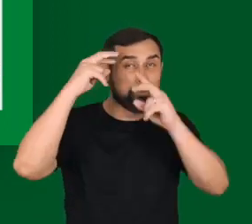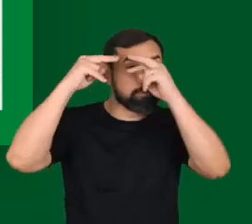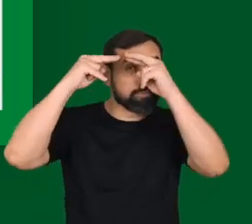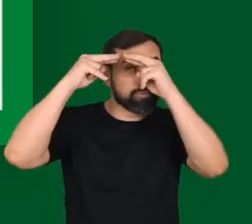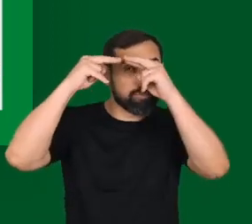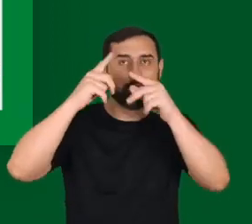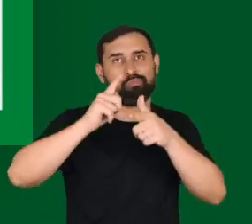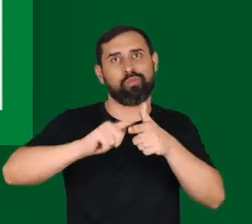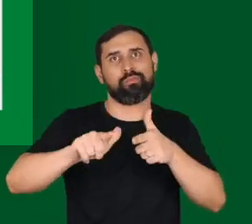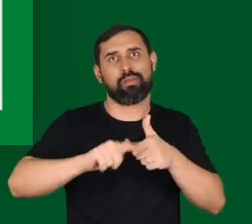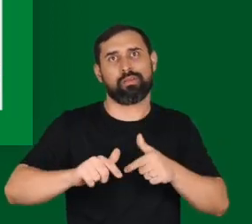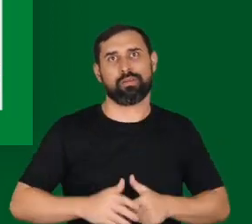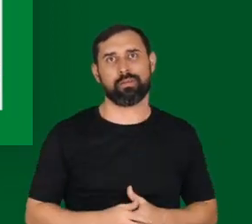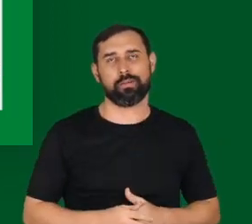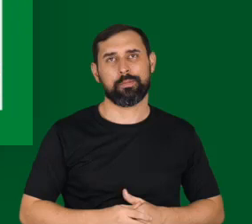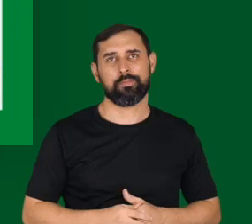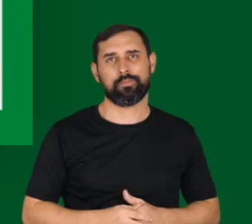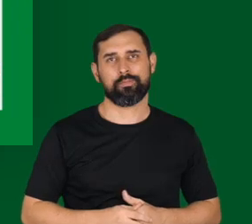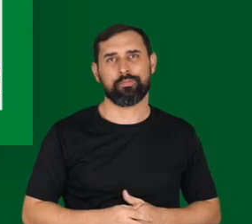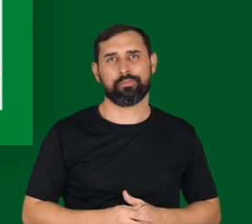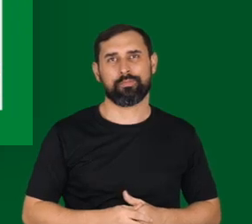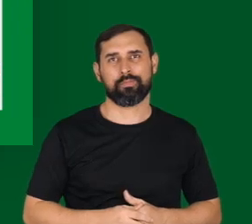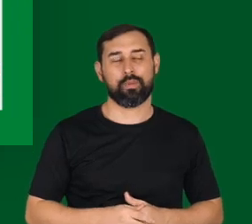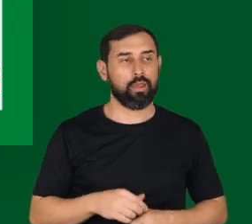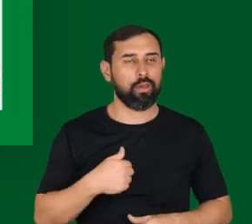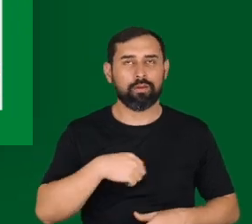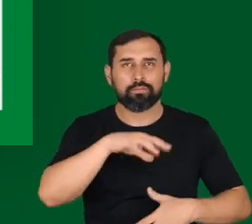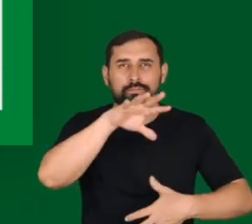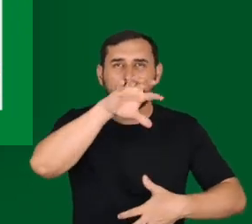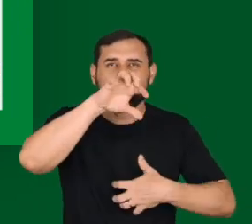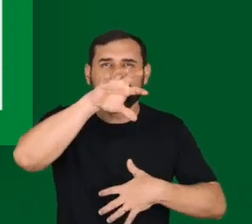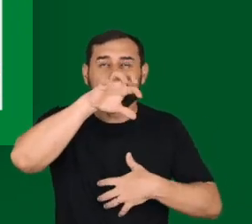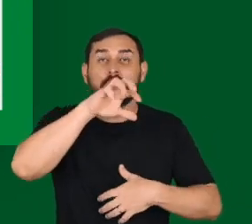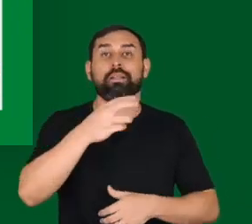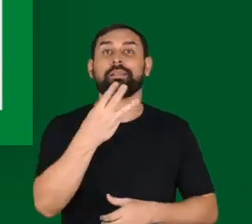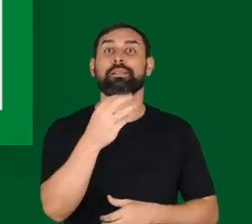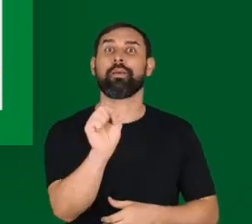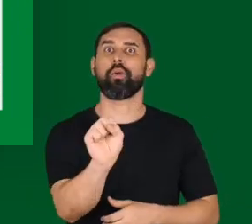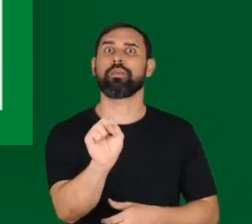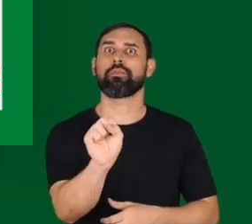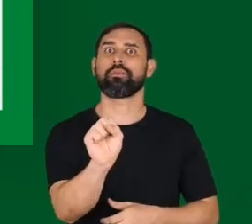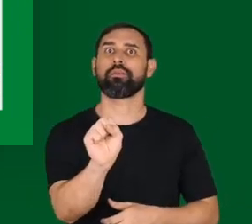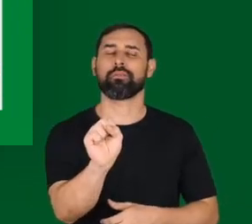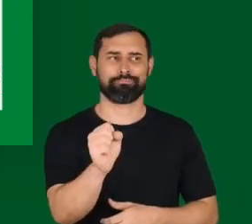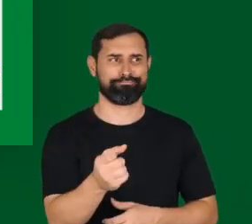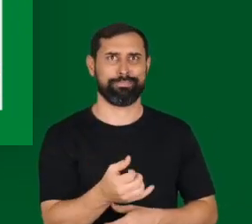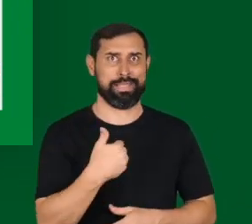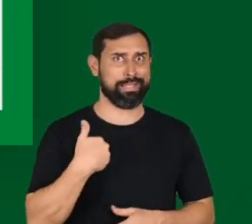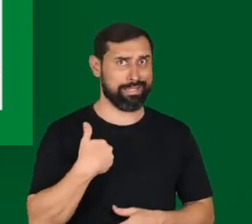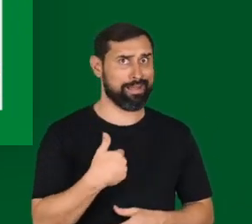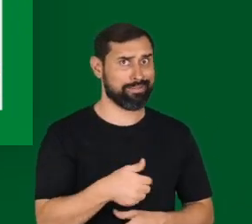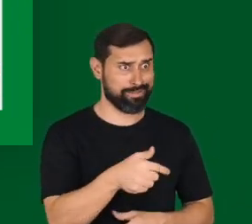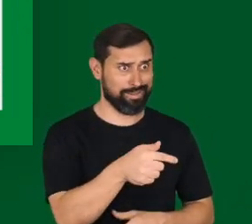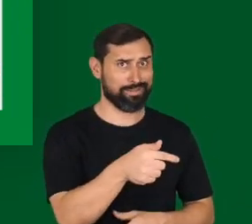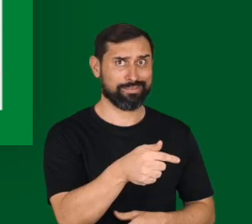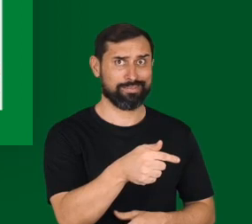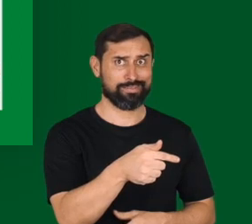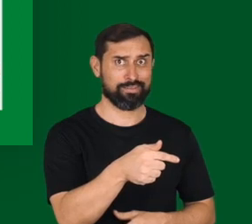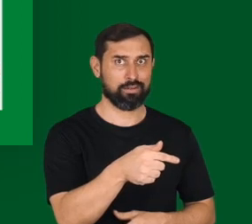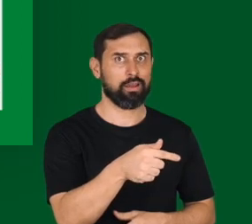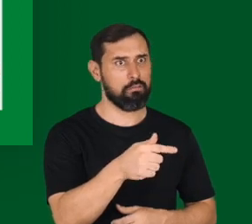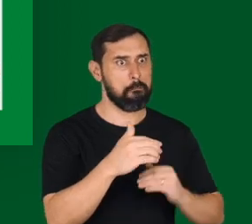ali acentuada. Tá? Aos sinais vitais, a frequência respiratória 38, para uma criança de 7 anos, ela